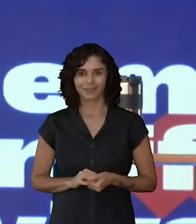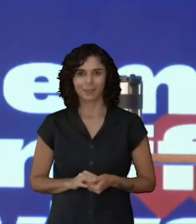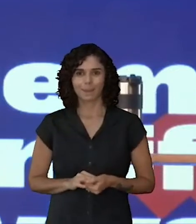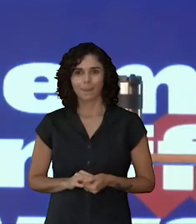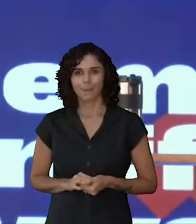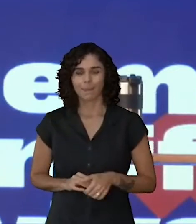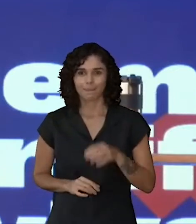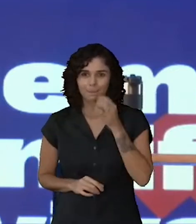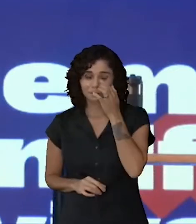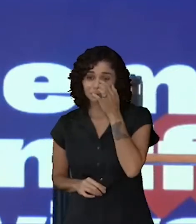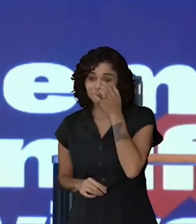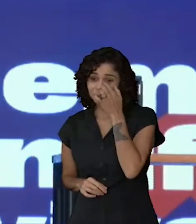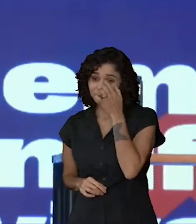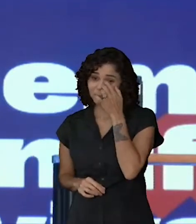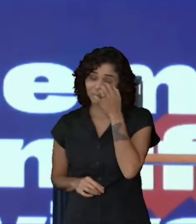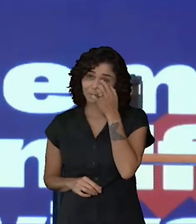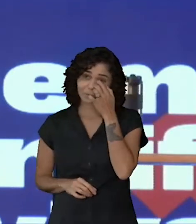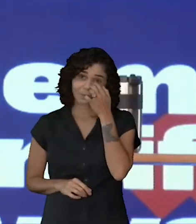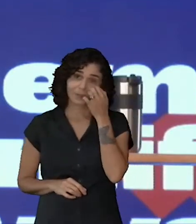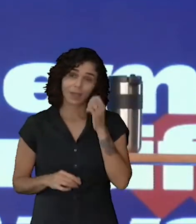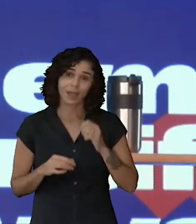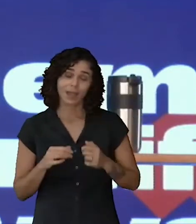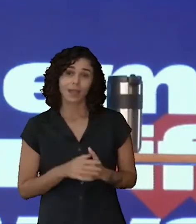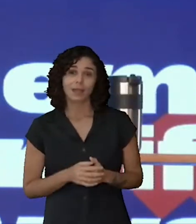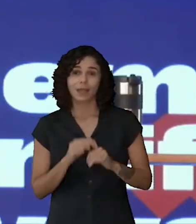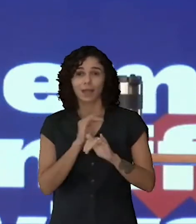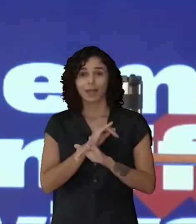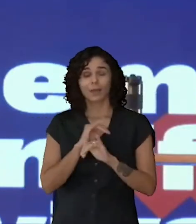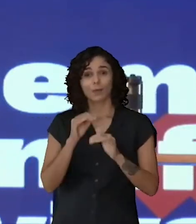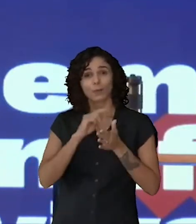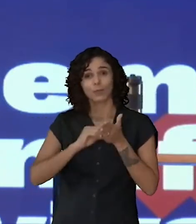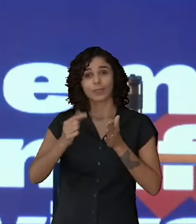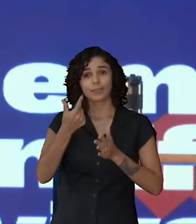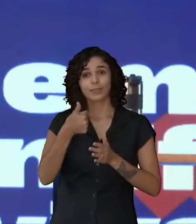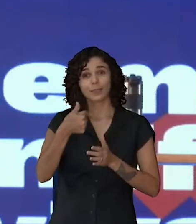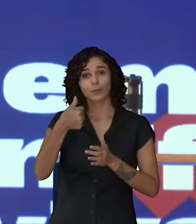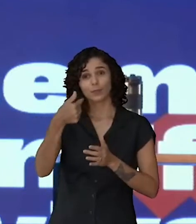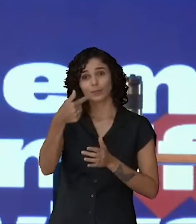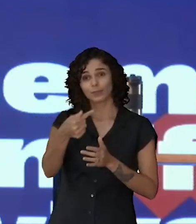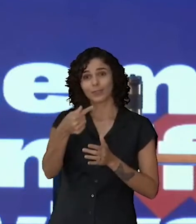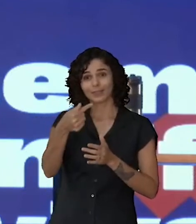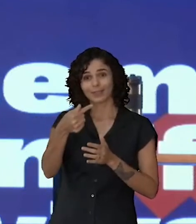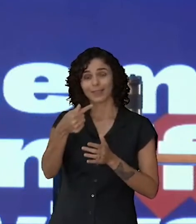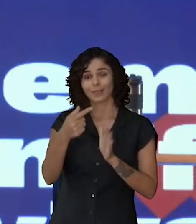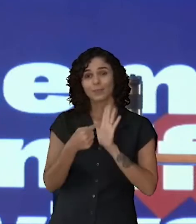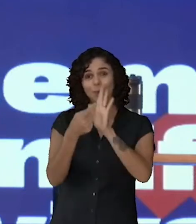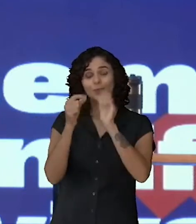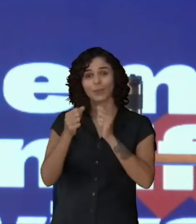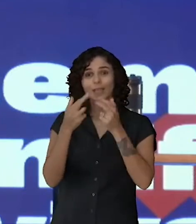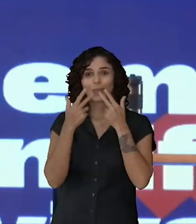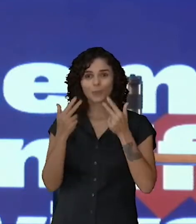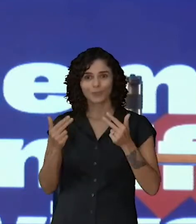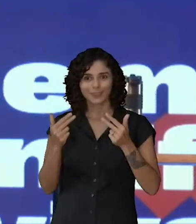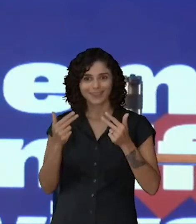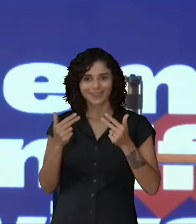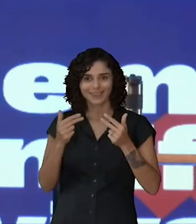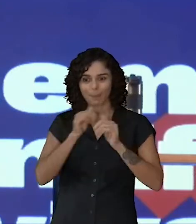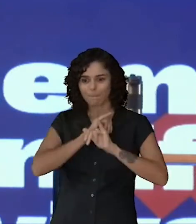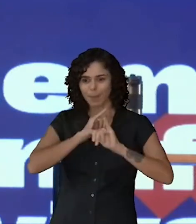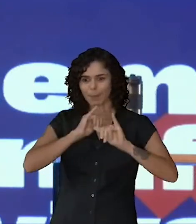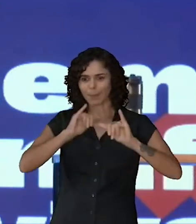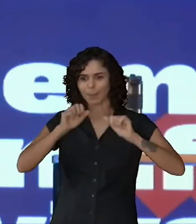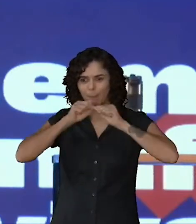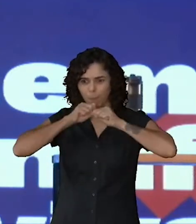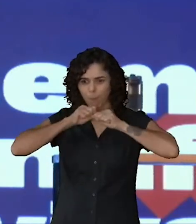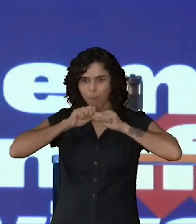E a notícia, diz o versículo 17 do ocorrido, se espalhou rapidamente por toda a cidade de Éfeso. Qual